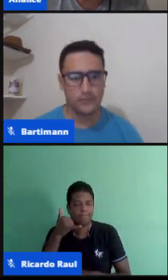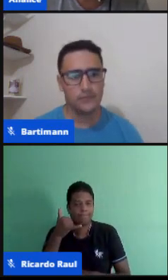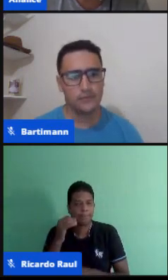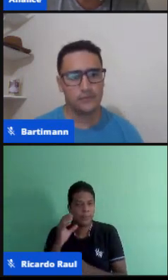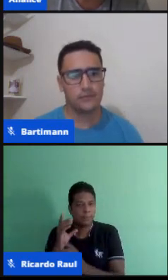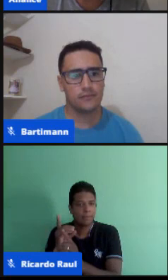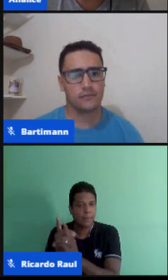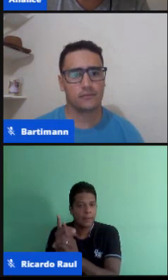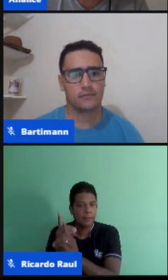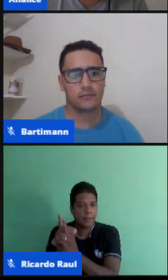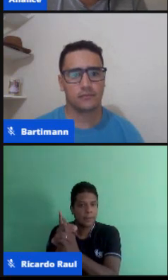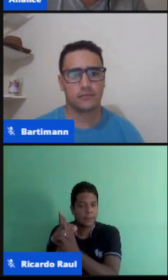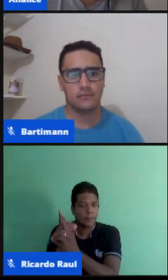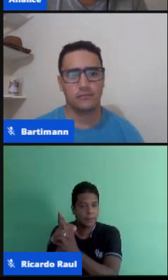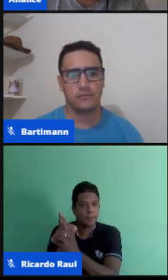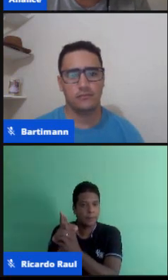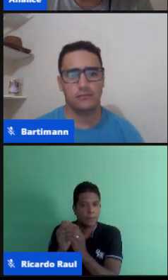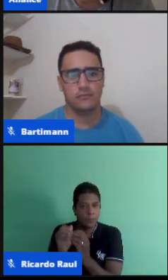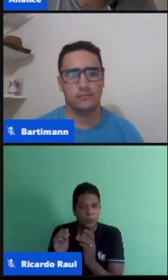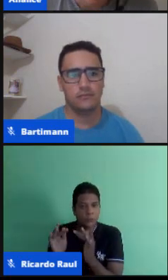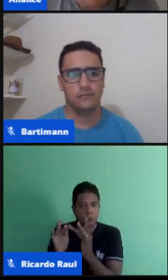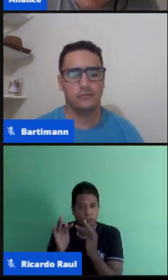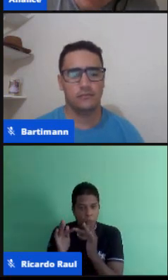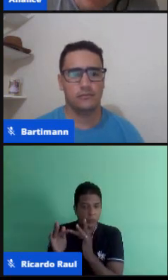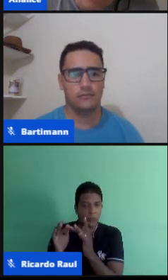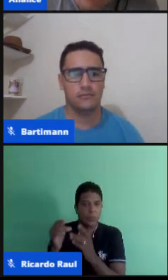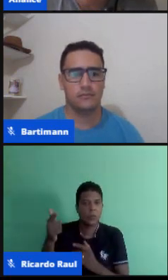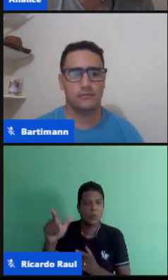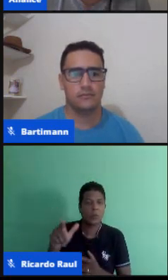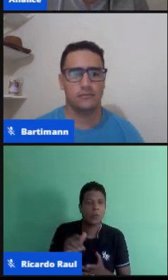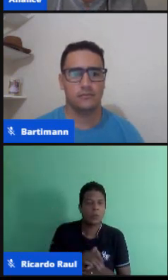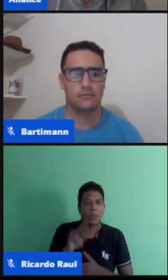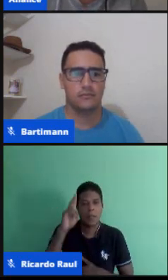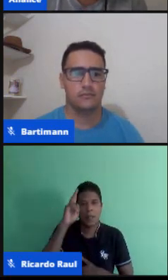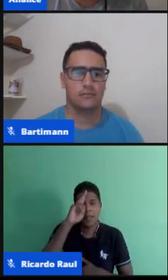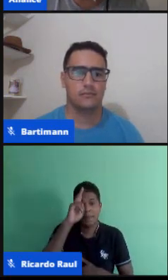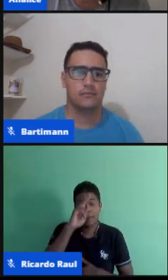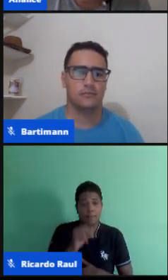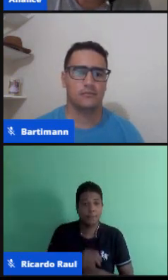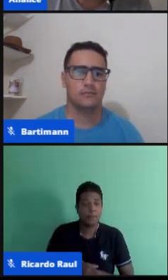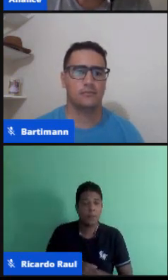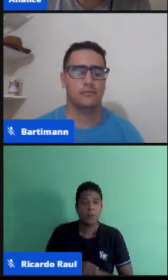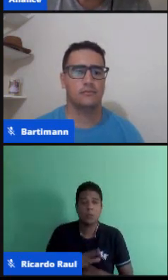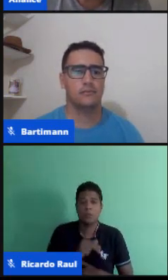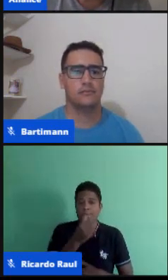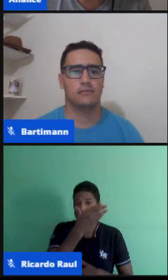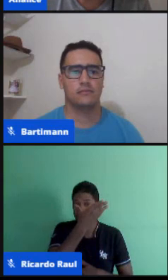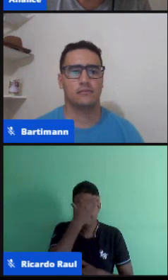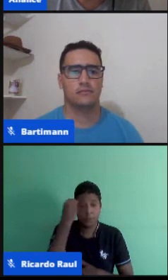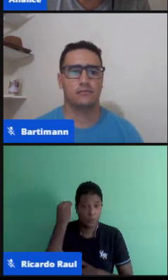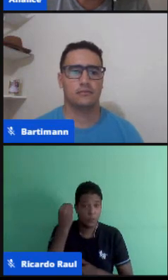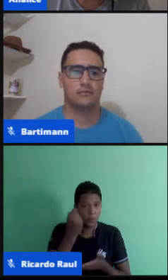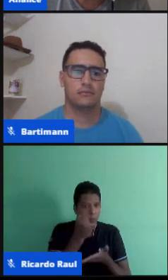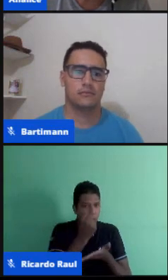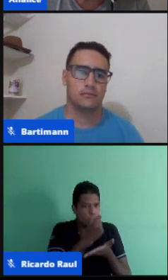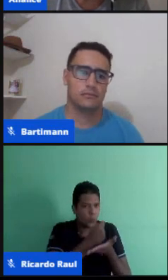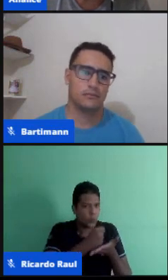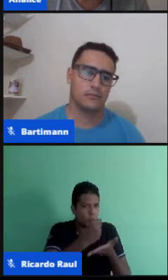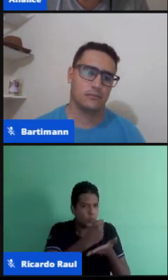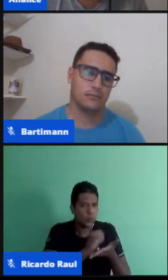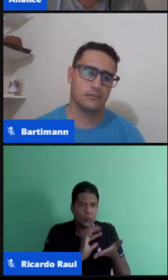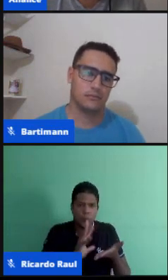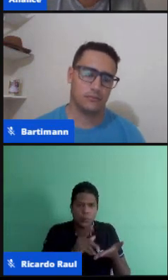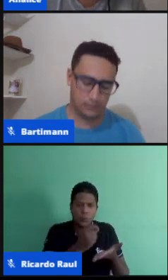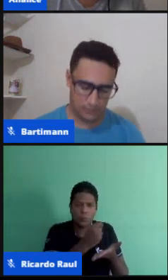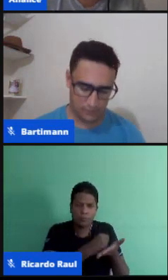as nossas relações, né? Tá bom? Uma outra coisa que eu vou lembrar vocês, não esqueçam de registrar tudo que vocês